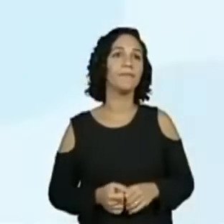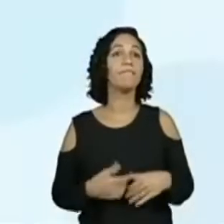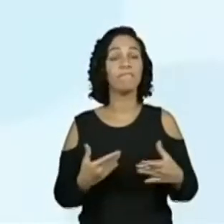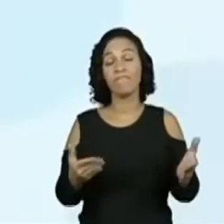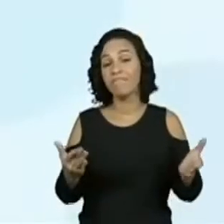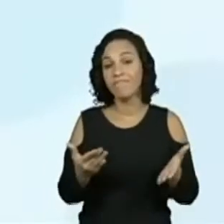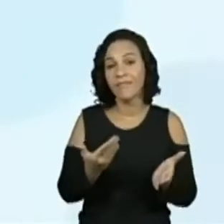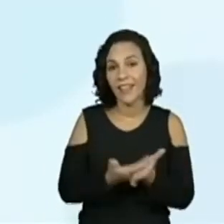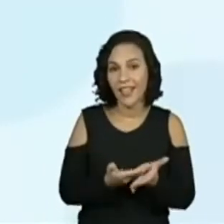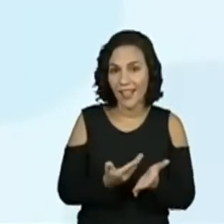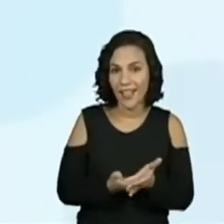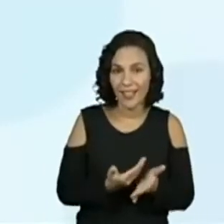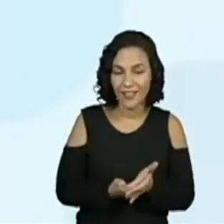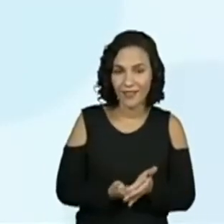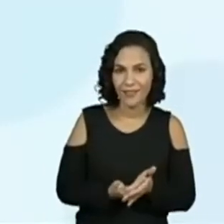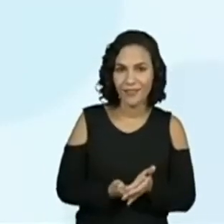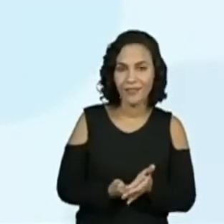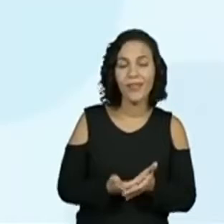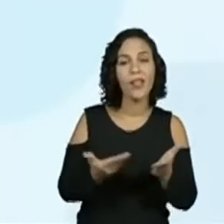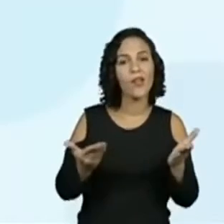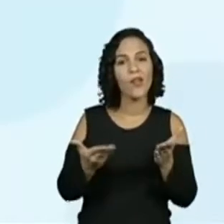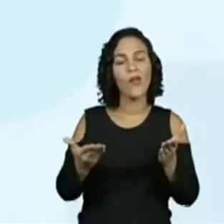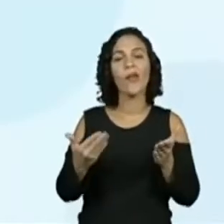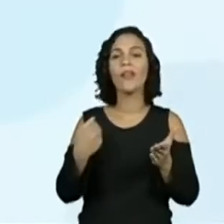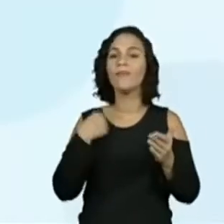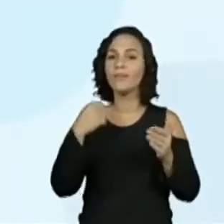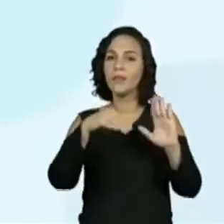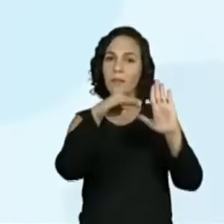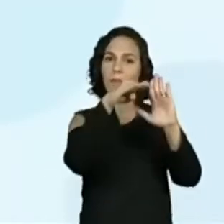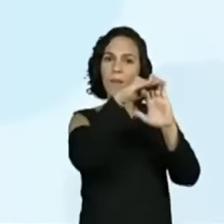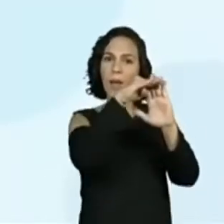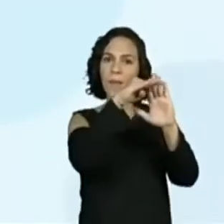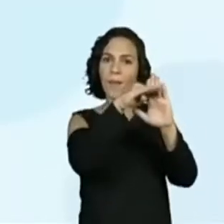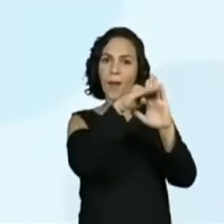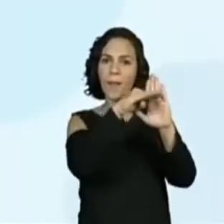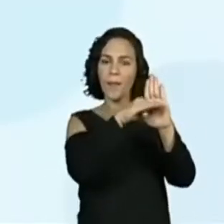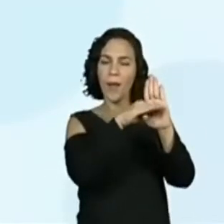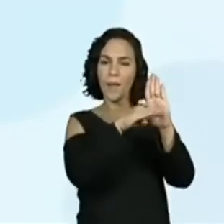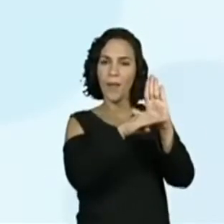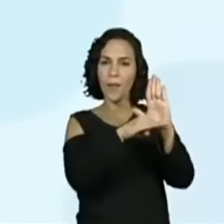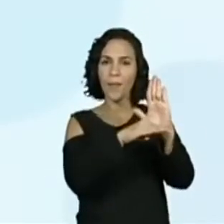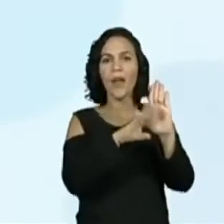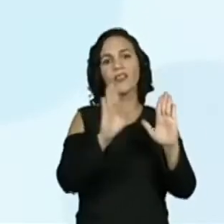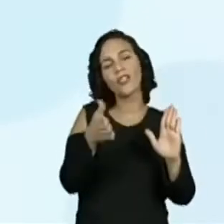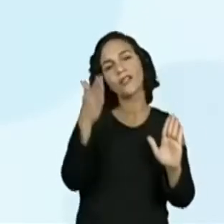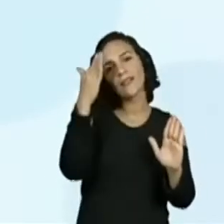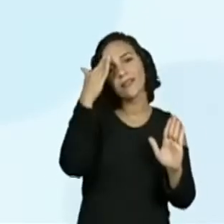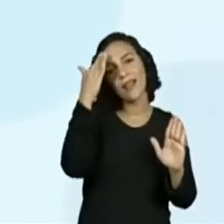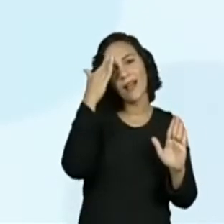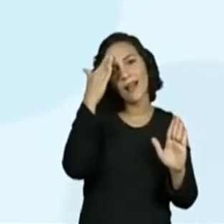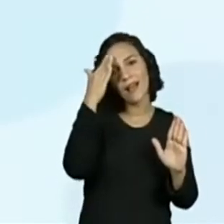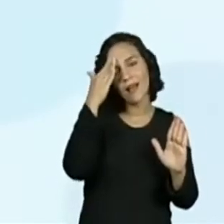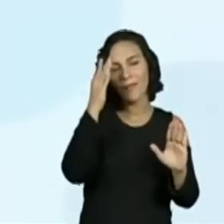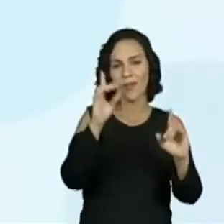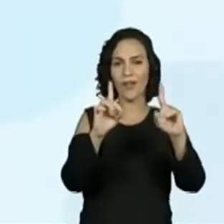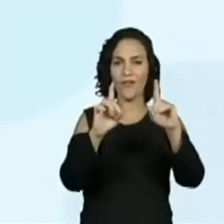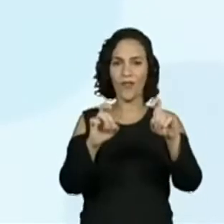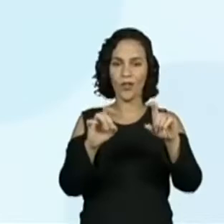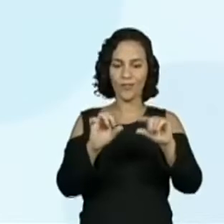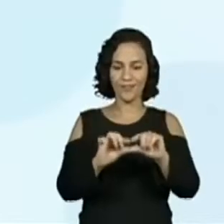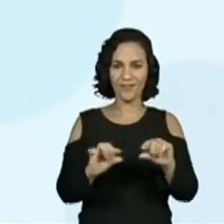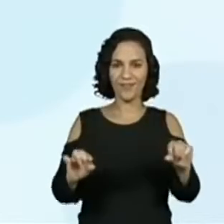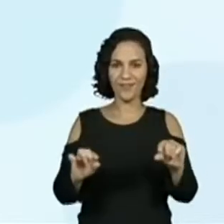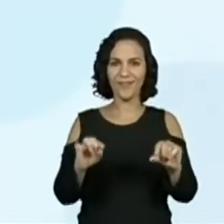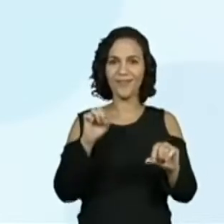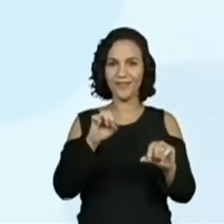Nessa aula, vamos ampliar lista sobre o que já sabemos sobre as legendas. Ou seja,